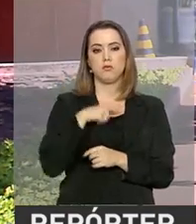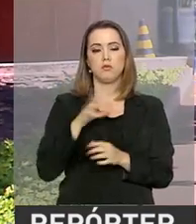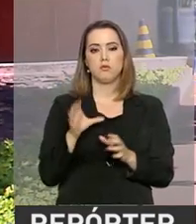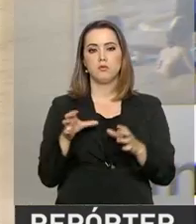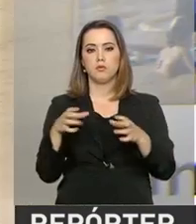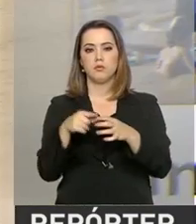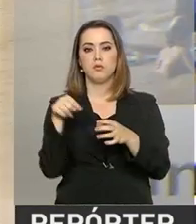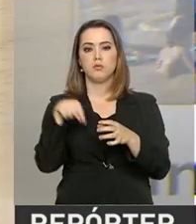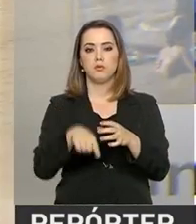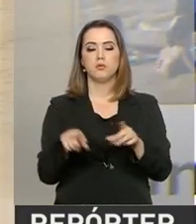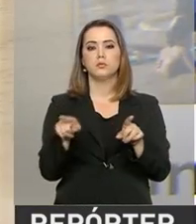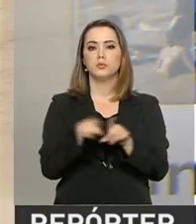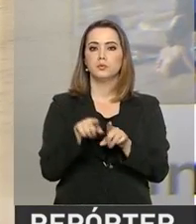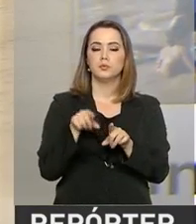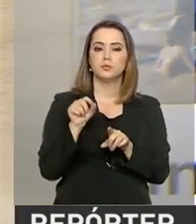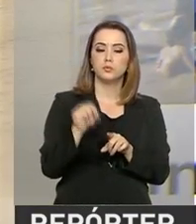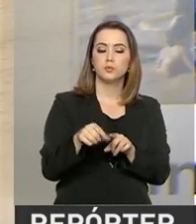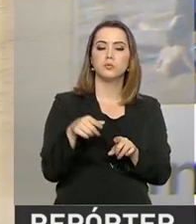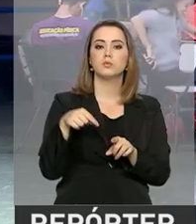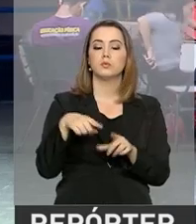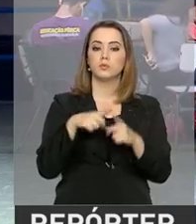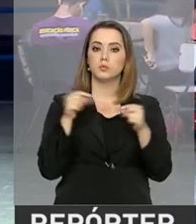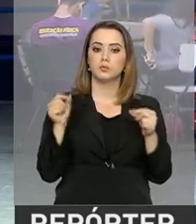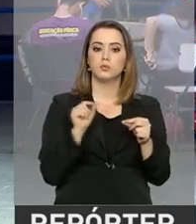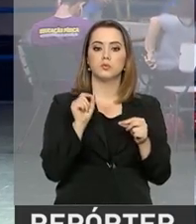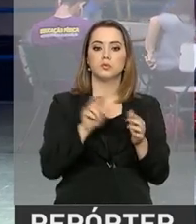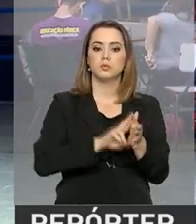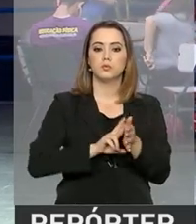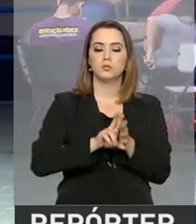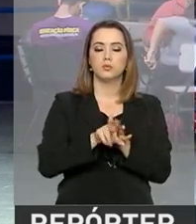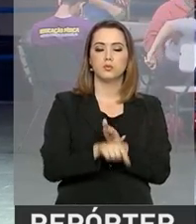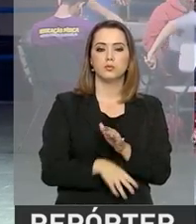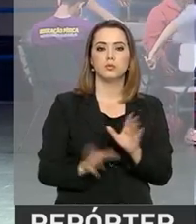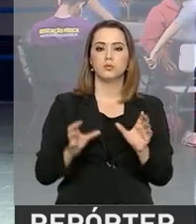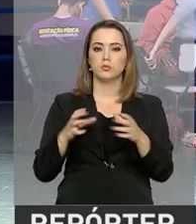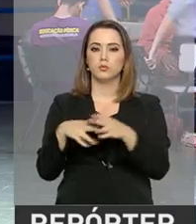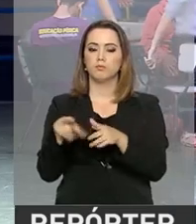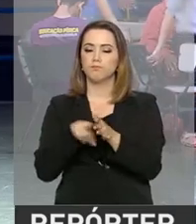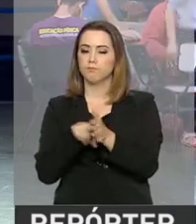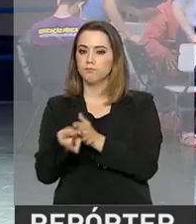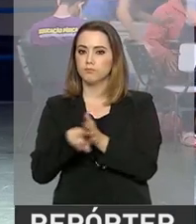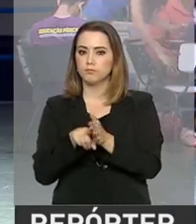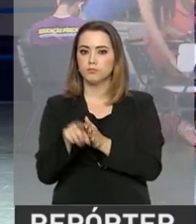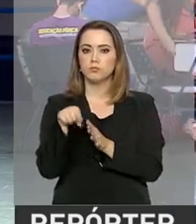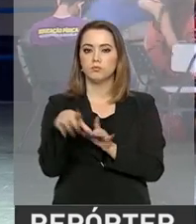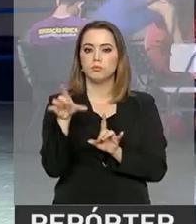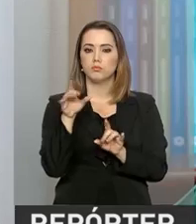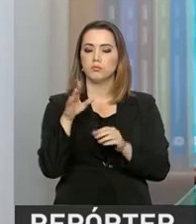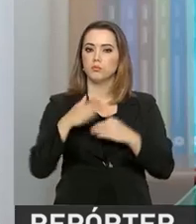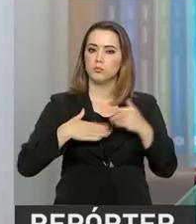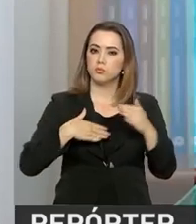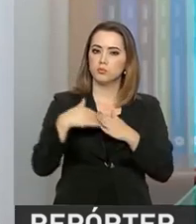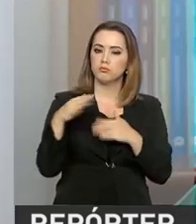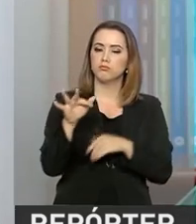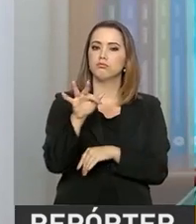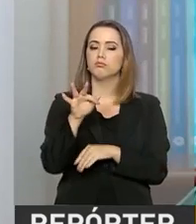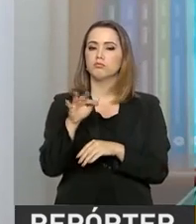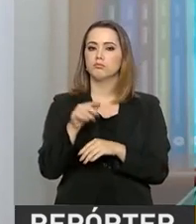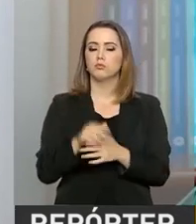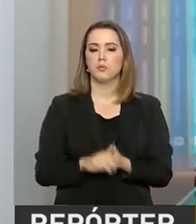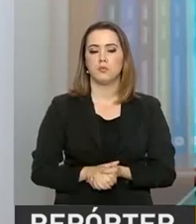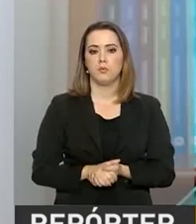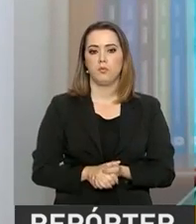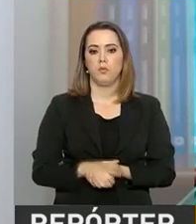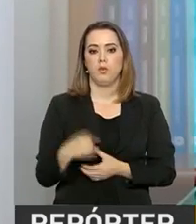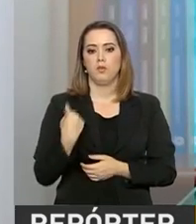Esporte Recreativo e de Lazer, em Brasília, por vários grupos de pesquisadores e especialistas. Nossa preocupação é muito